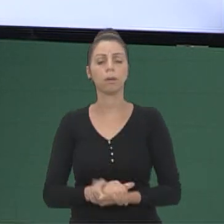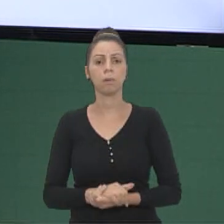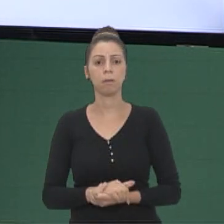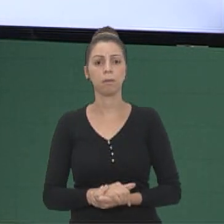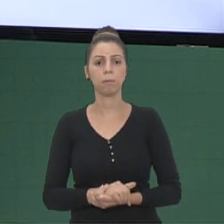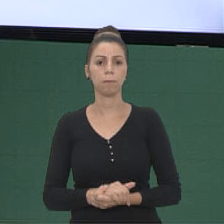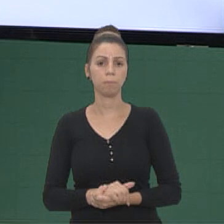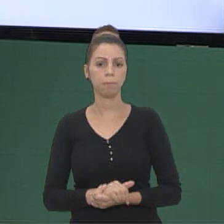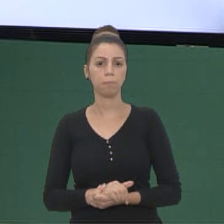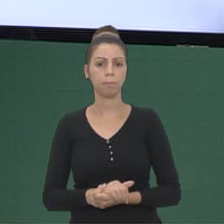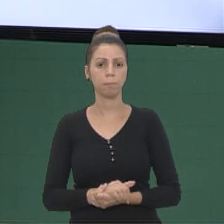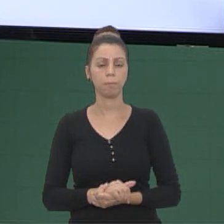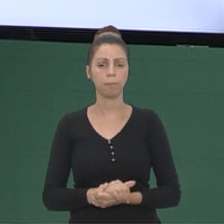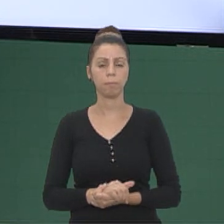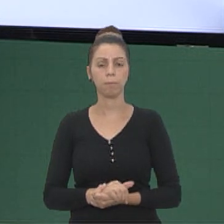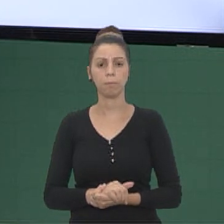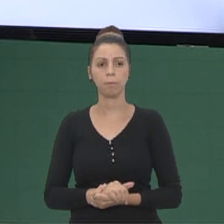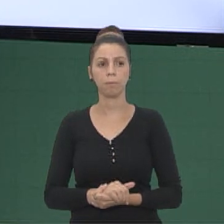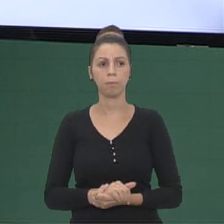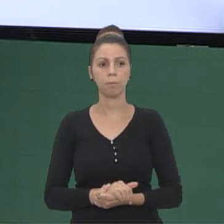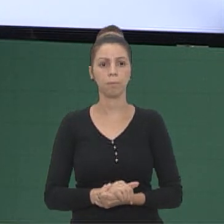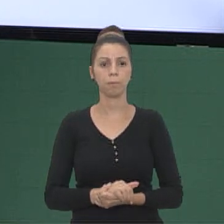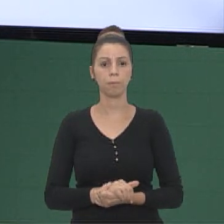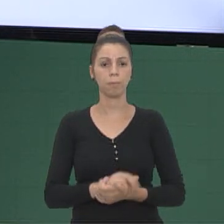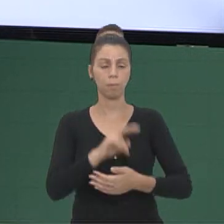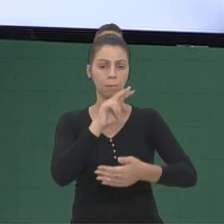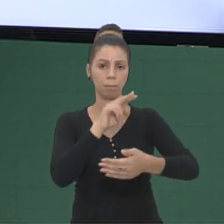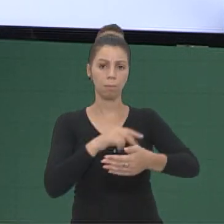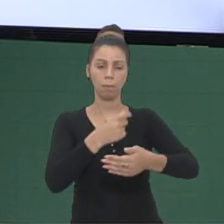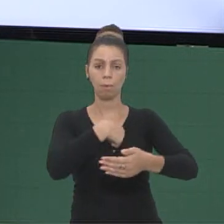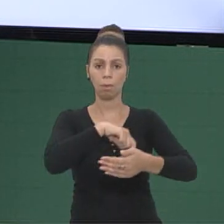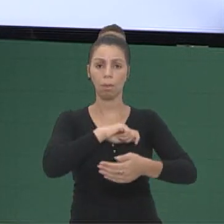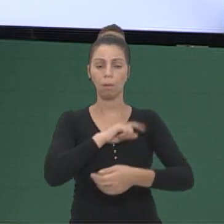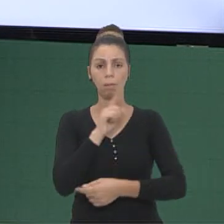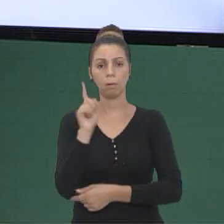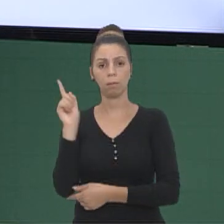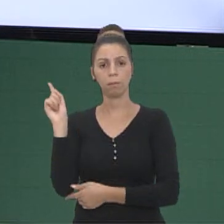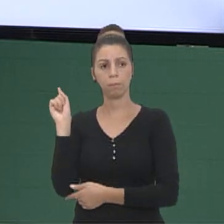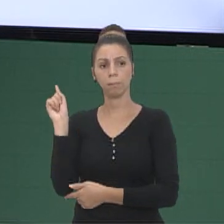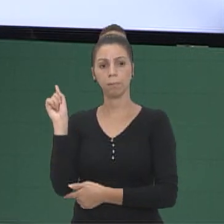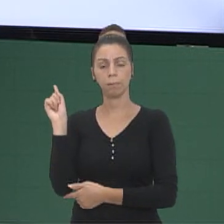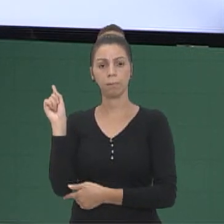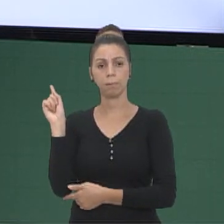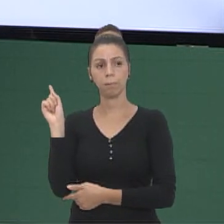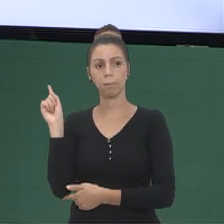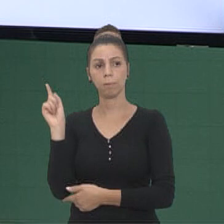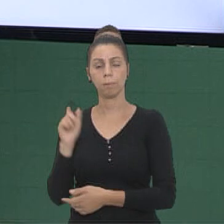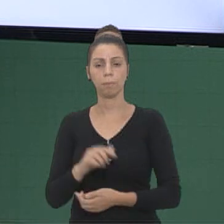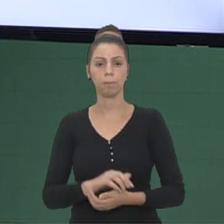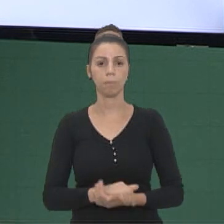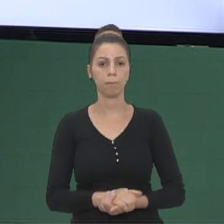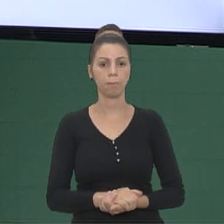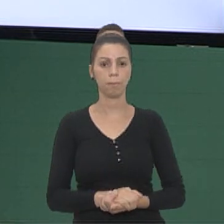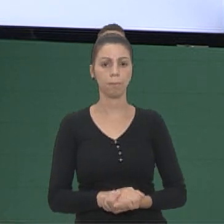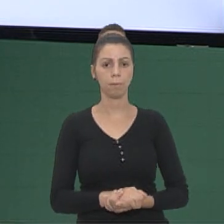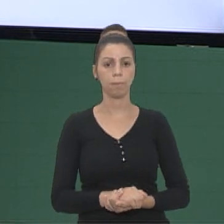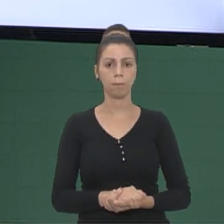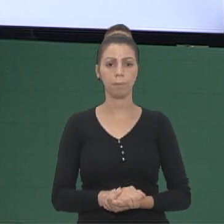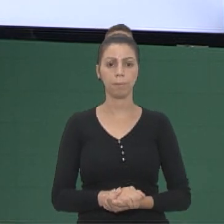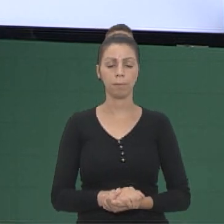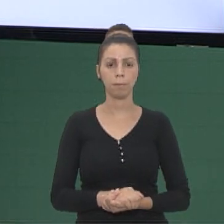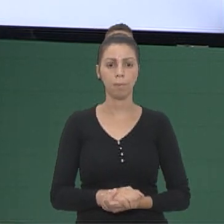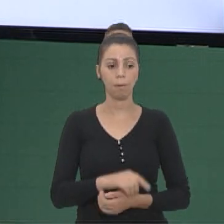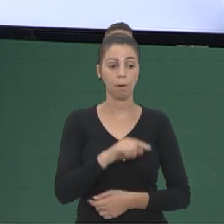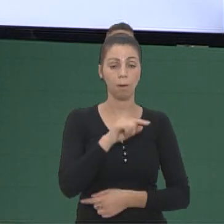farei. Yo haré mis actividades, eu farei as minhas atividades em espanhol. Tu harás, él hará, ele e